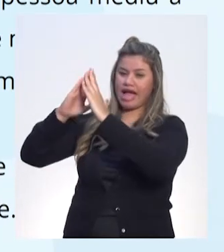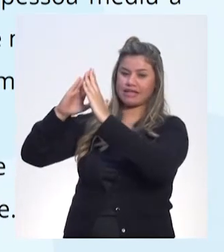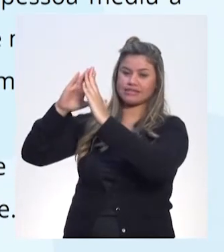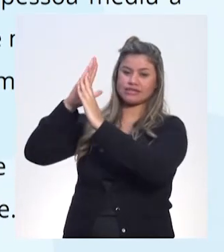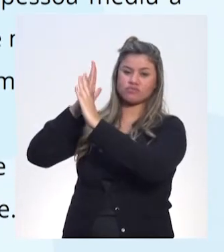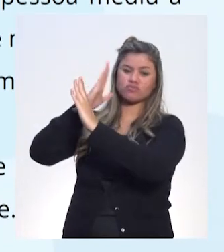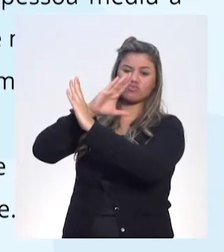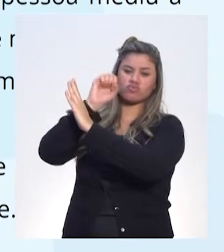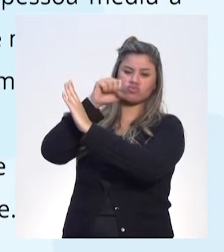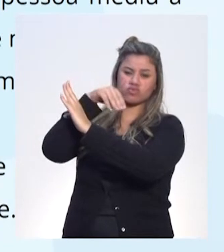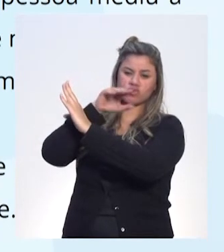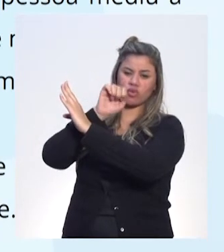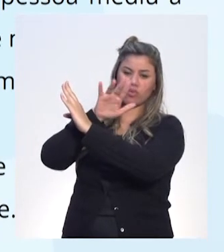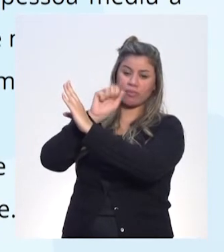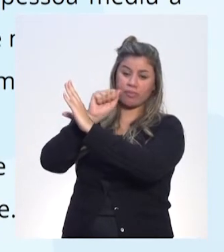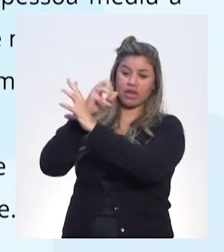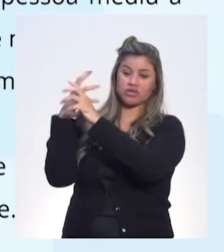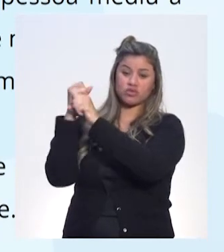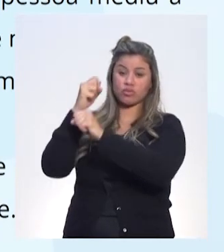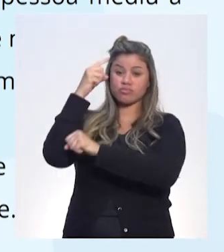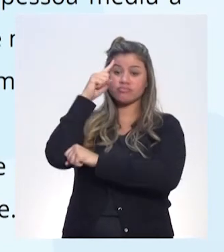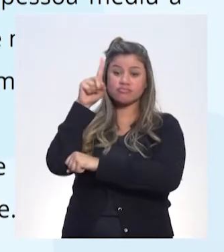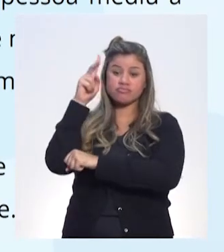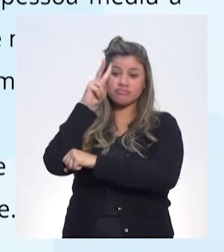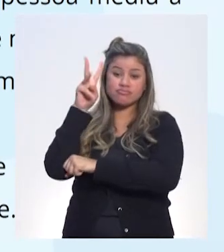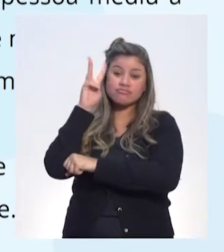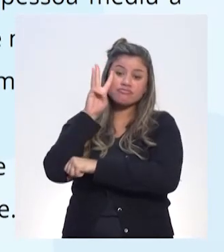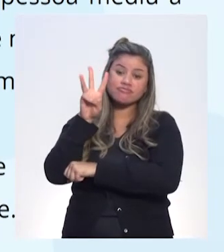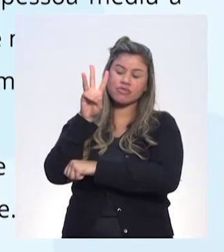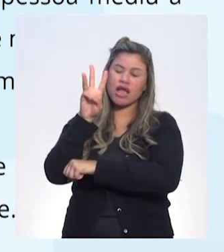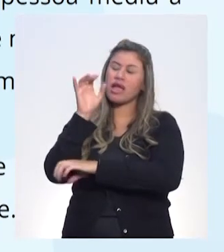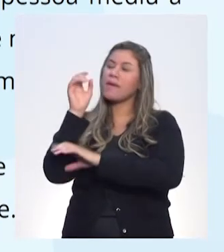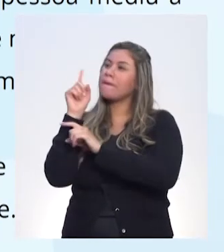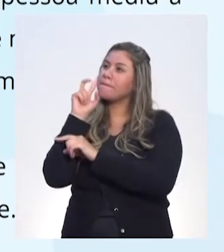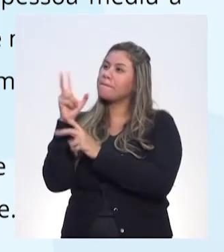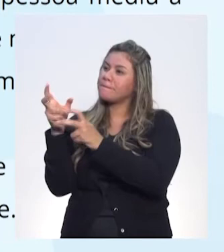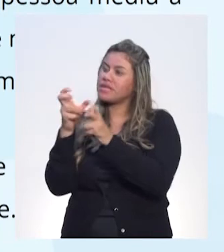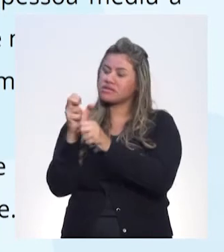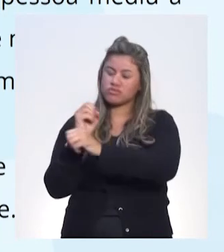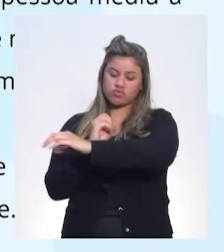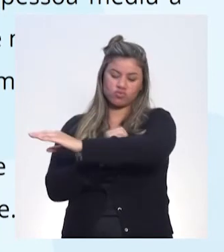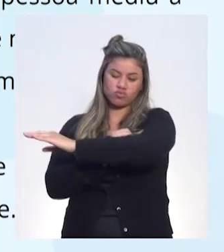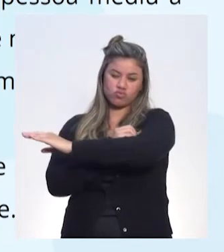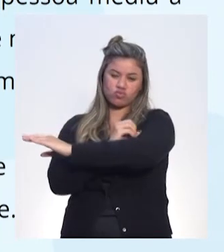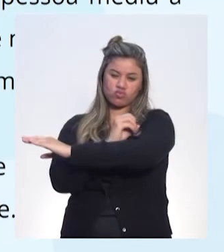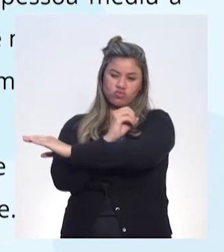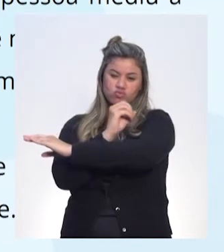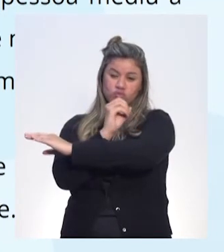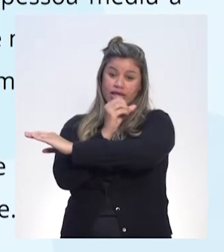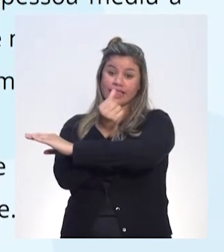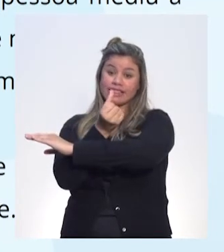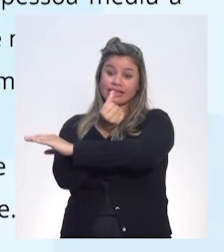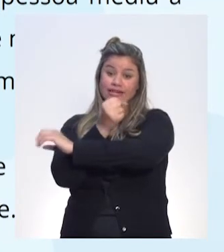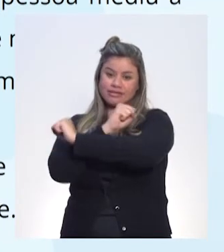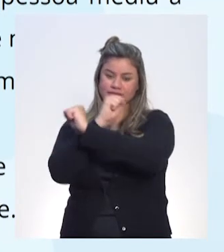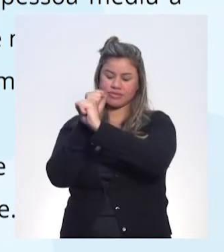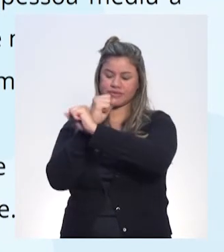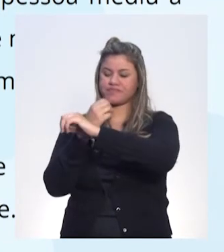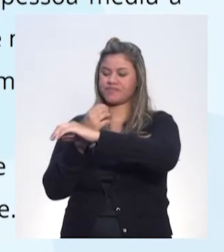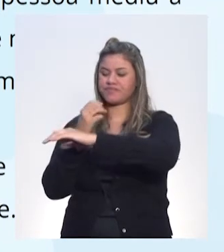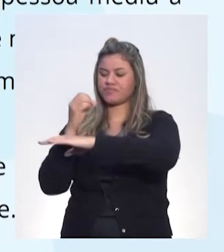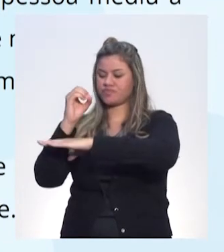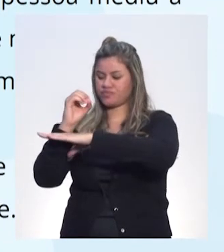durante 3 dias e observou que no nascer do sol, às 6 da manhã, e no pôr do sol,